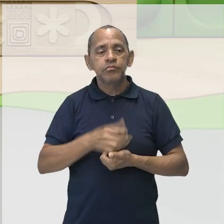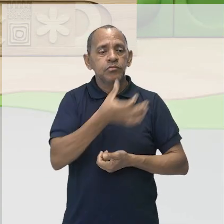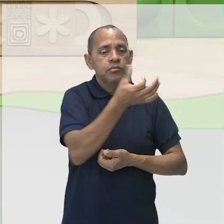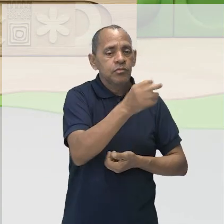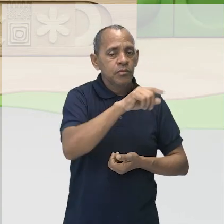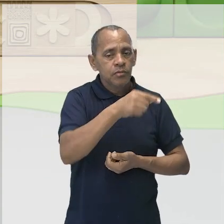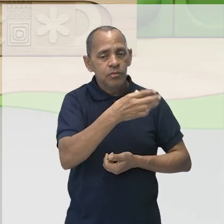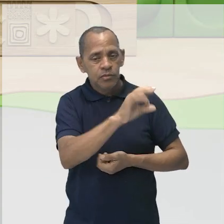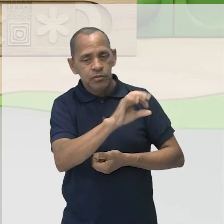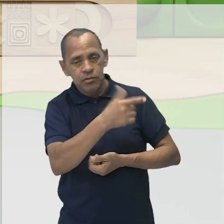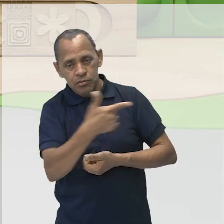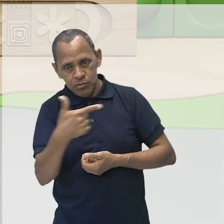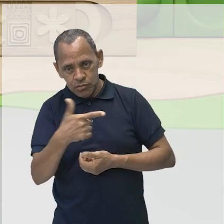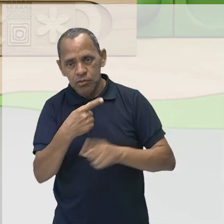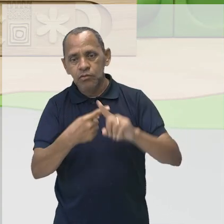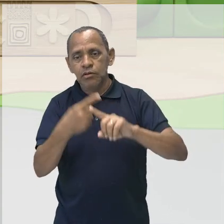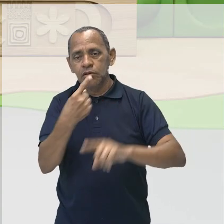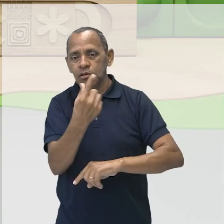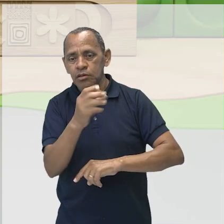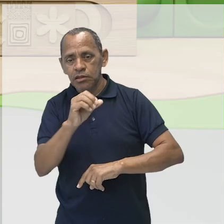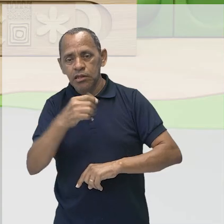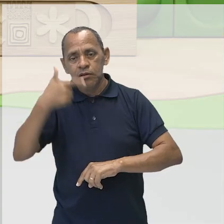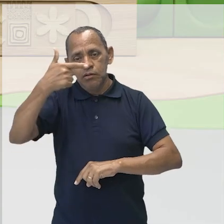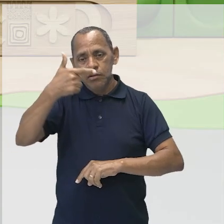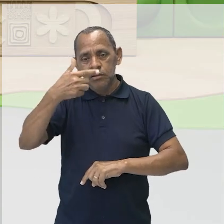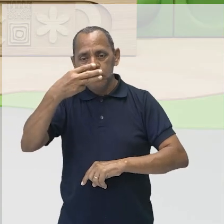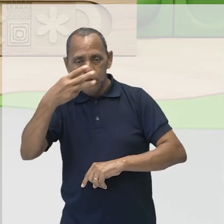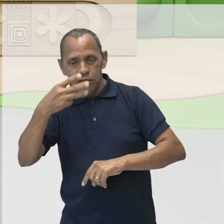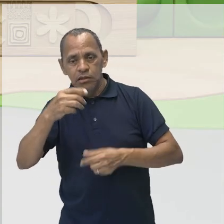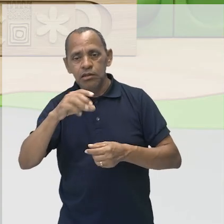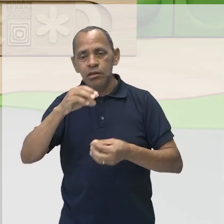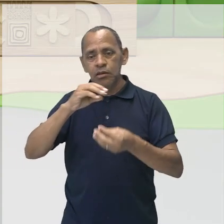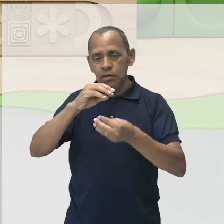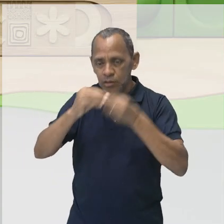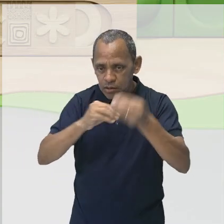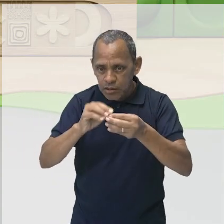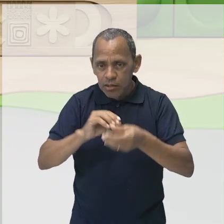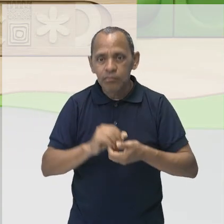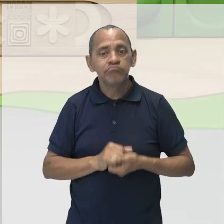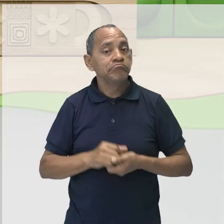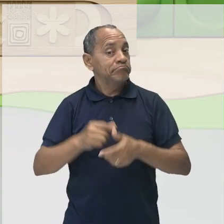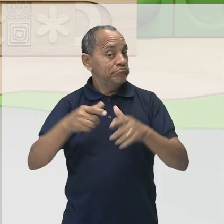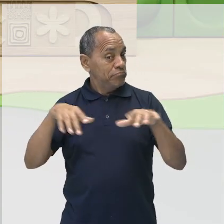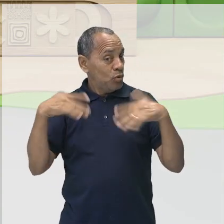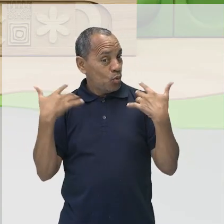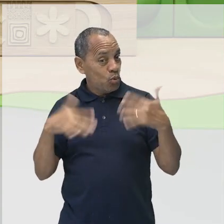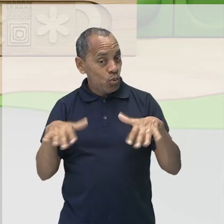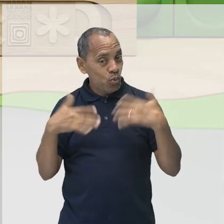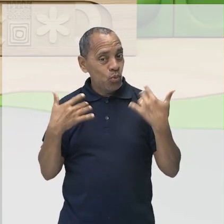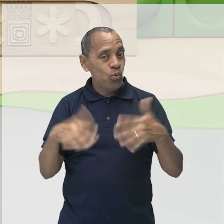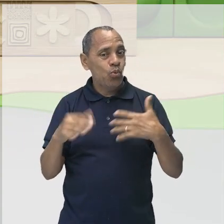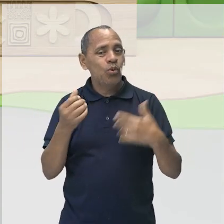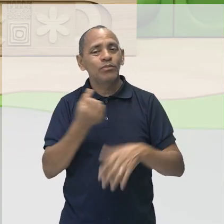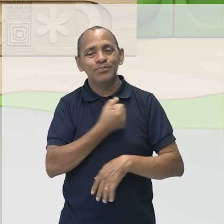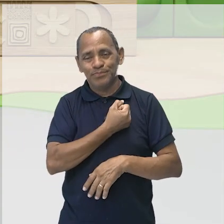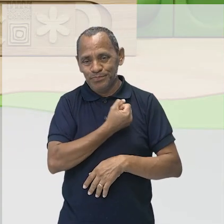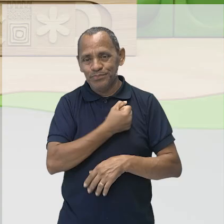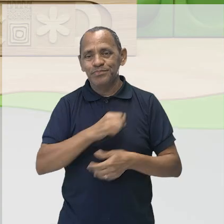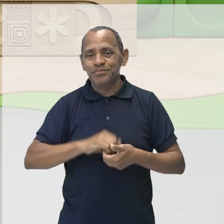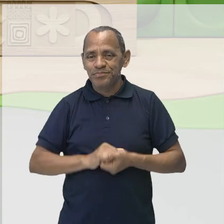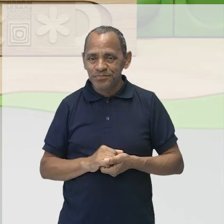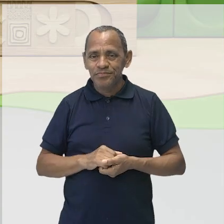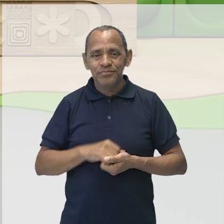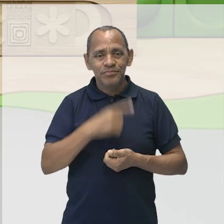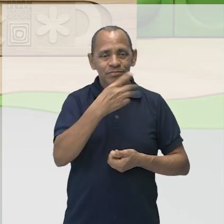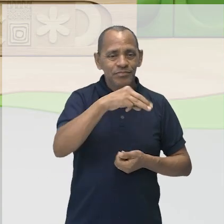o 6,022 vezes 10 a 23 moléculas, que é um número enorme, não é mesmo?